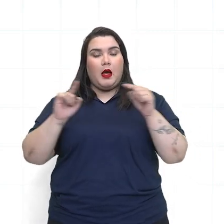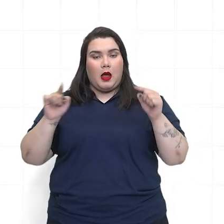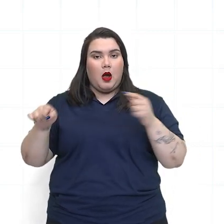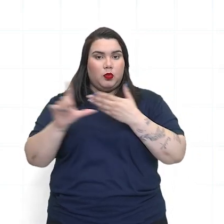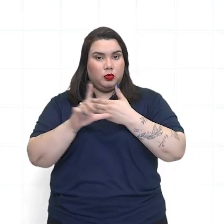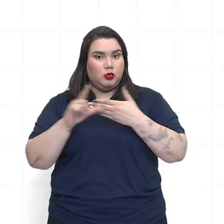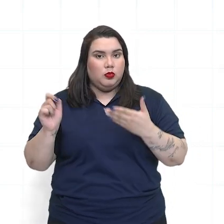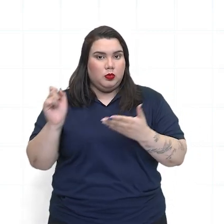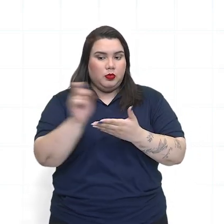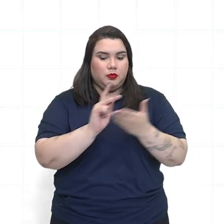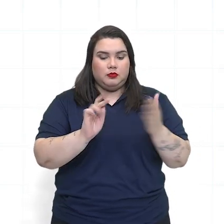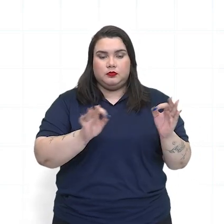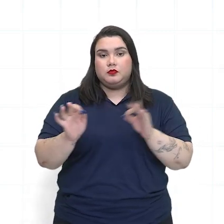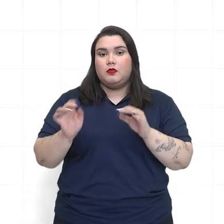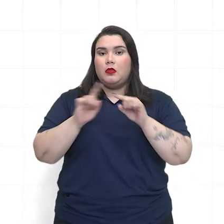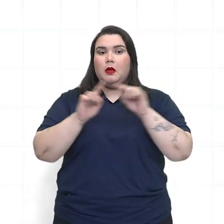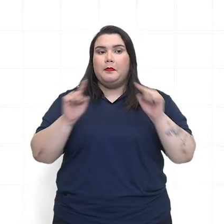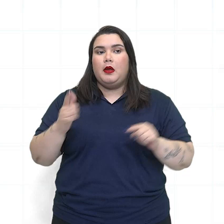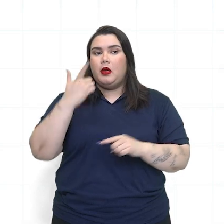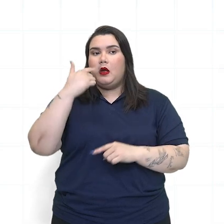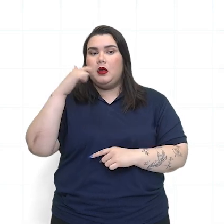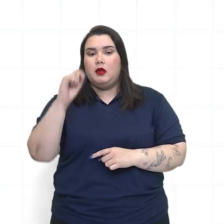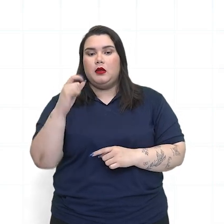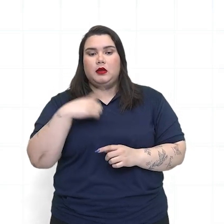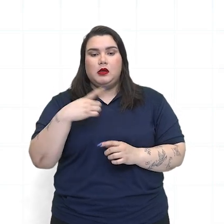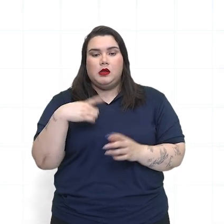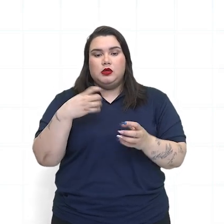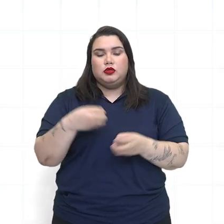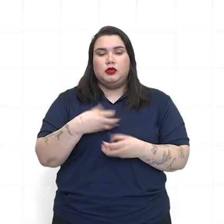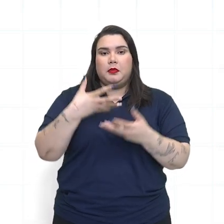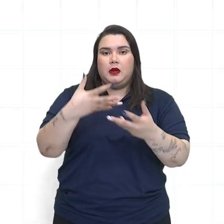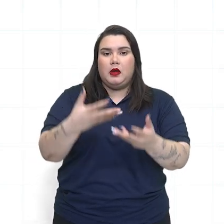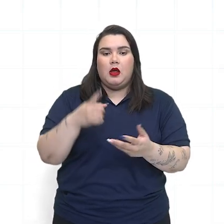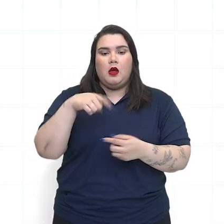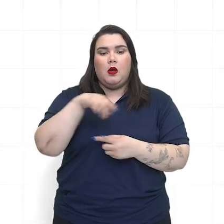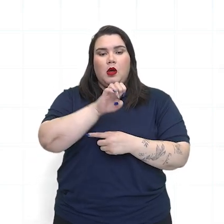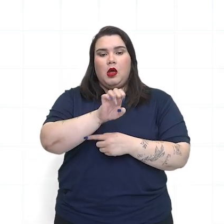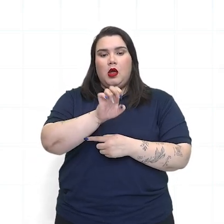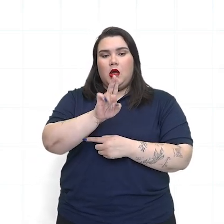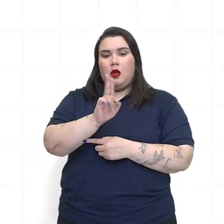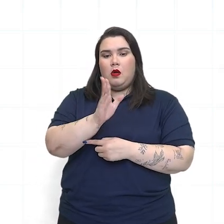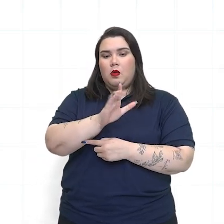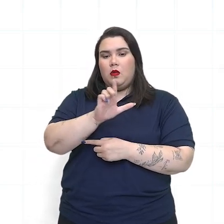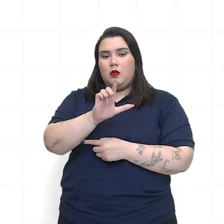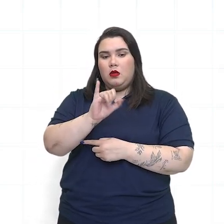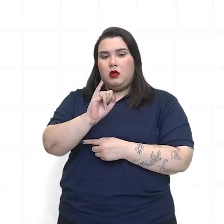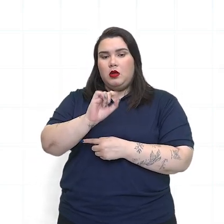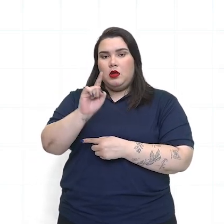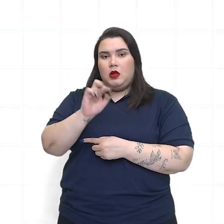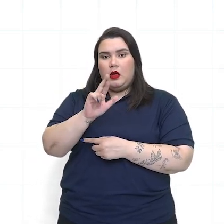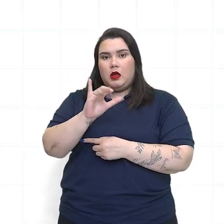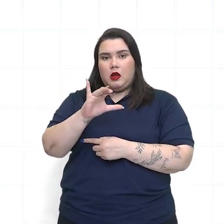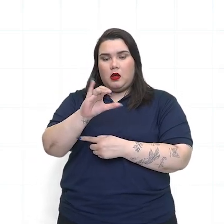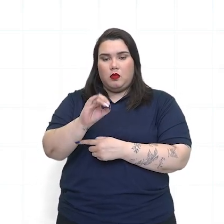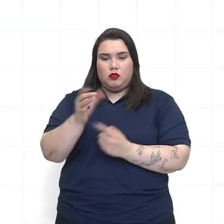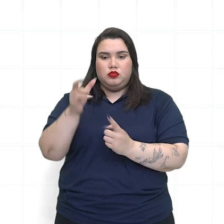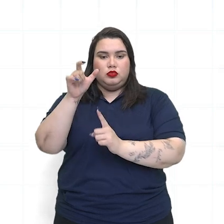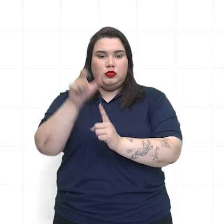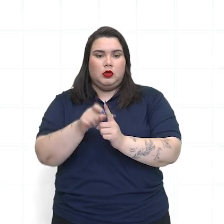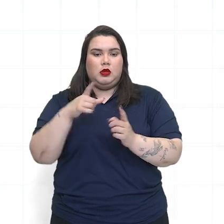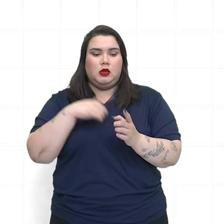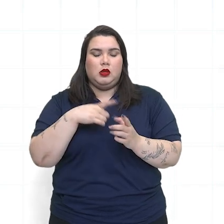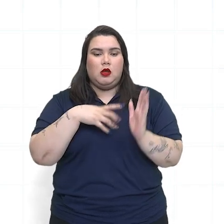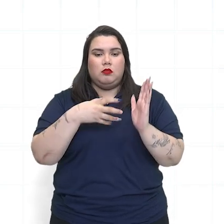vocês já ouviram antes, é o eu lírico. O eu lírico aí. O sujeito lírico está no seu